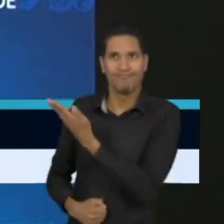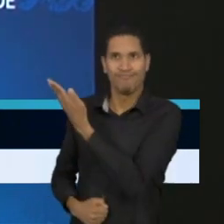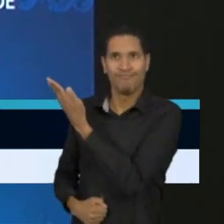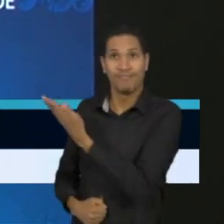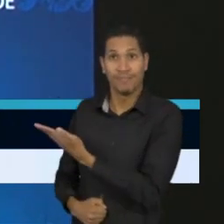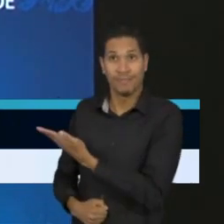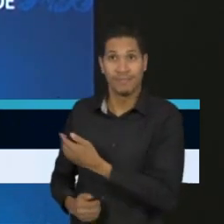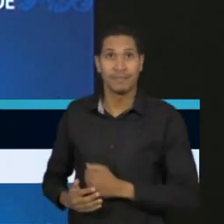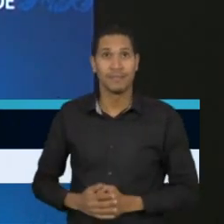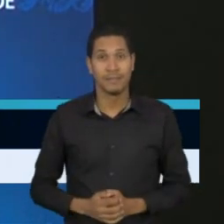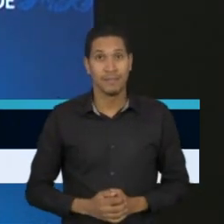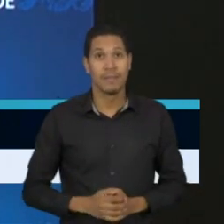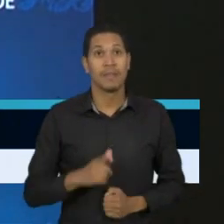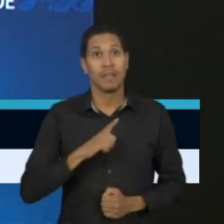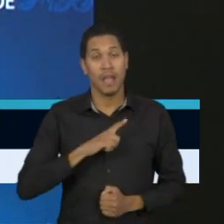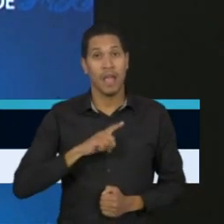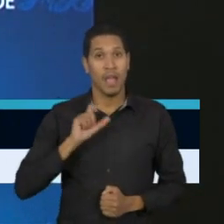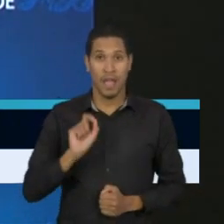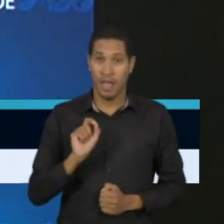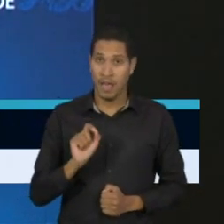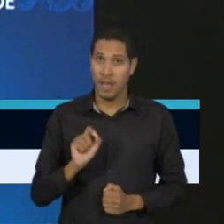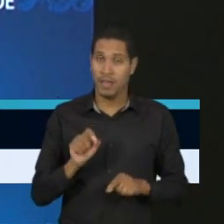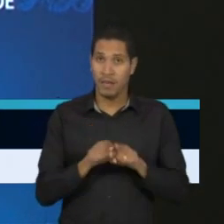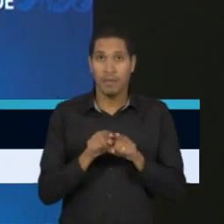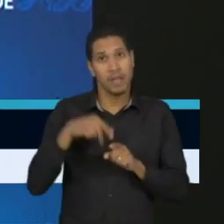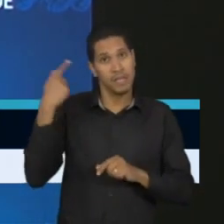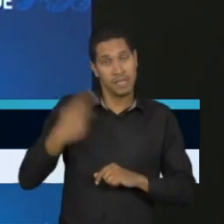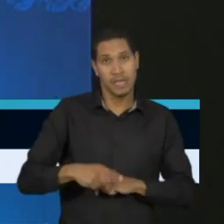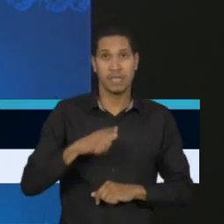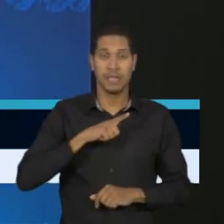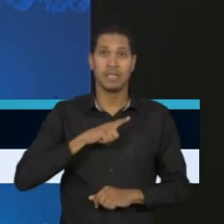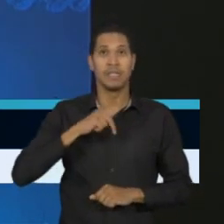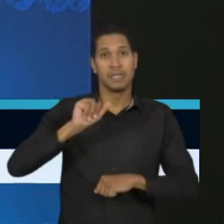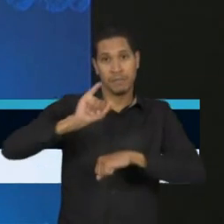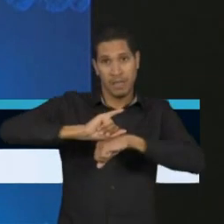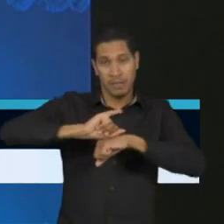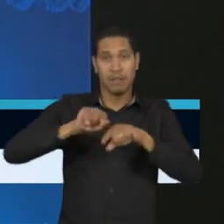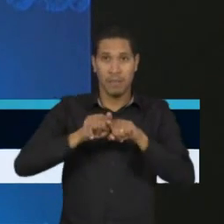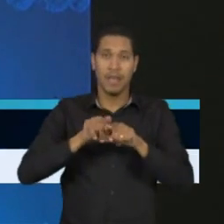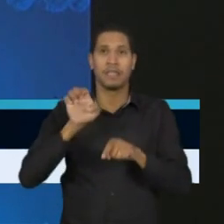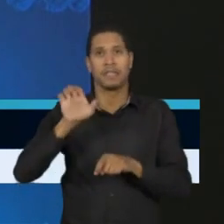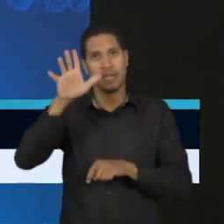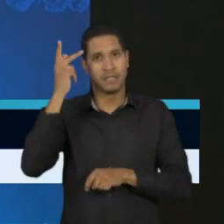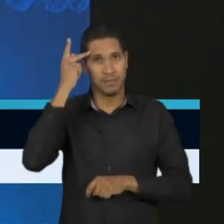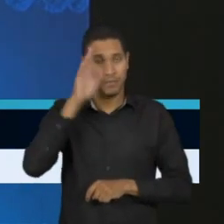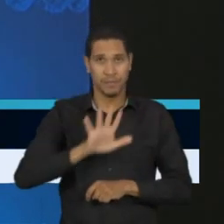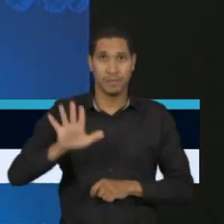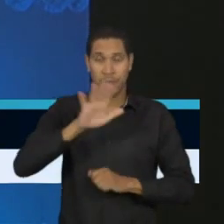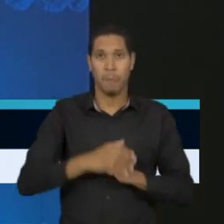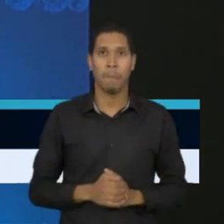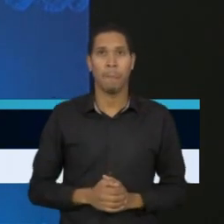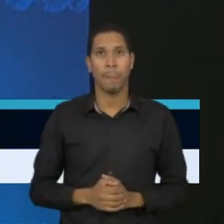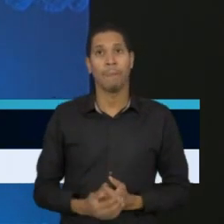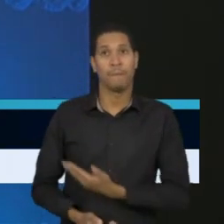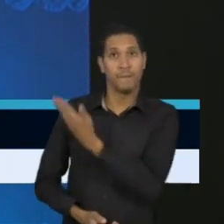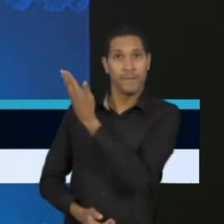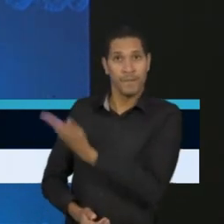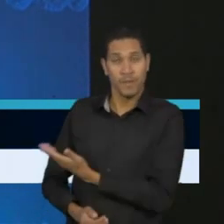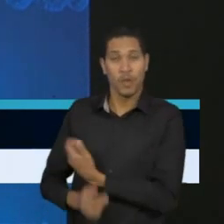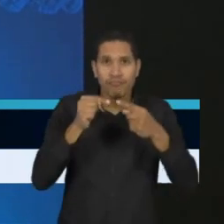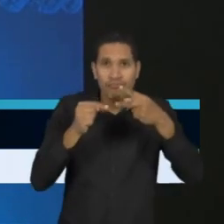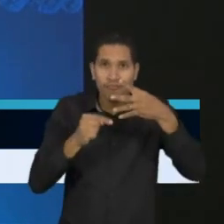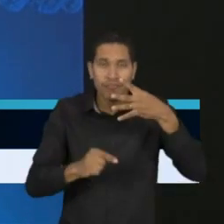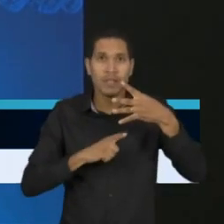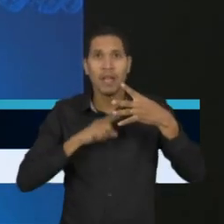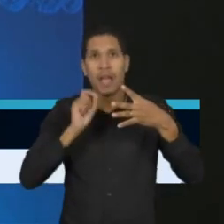caso do município, esse estudo ele vai ser estendido a todo o Estado. Esse é um outro resumo do que